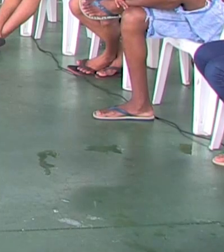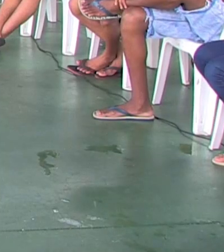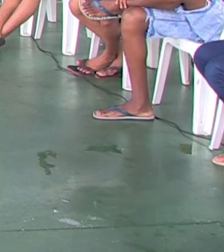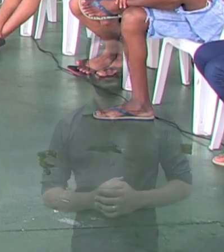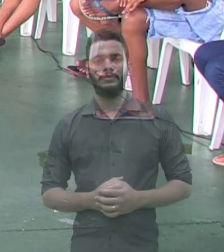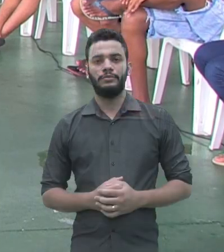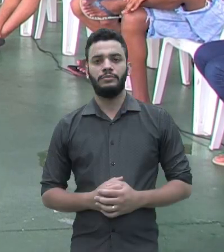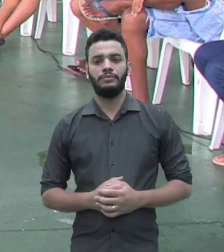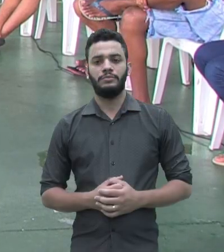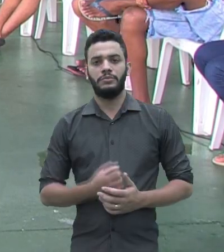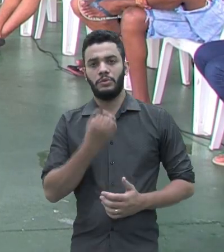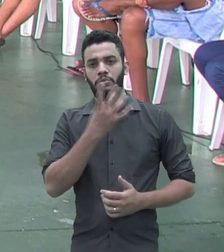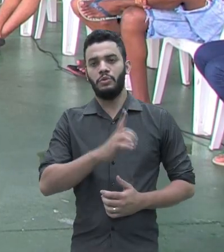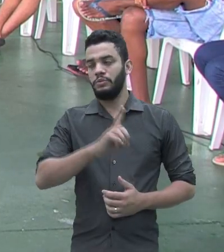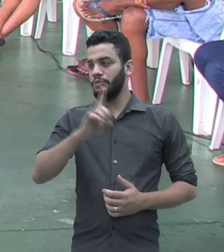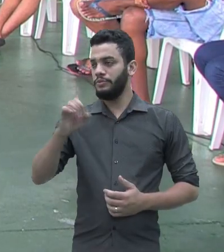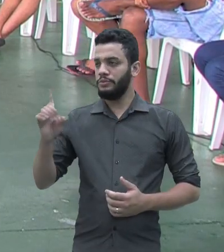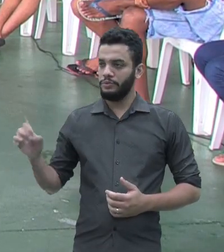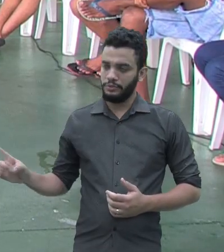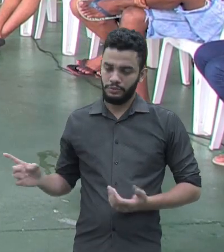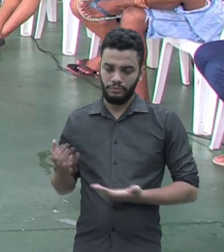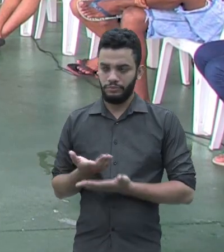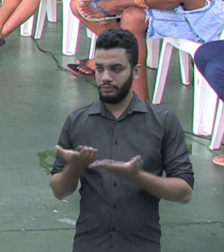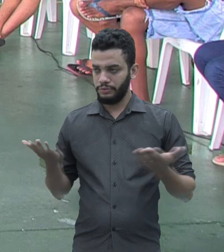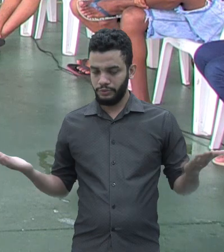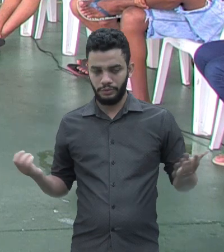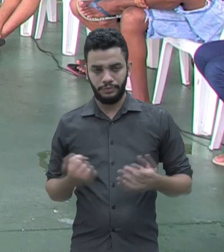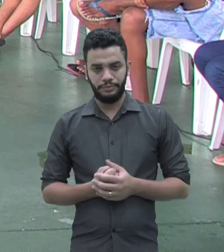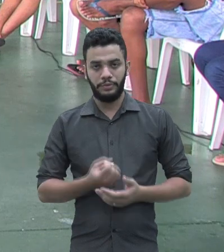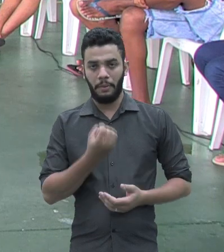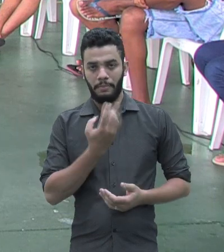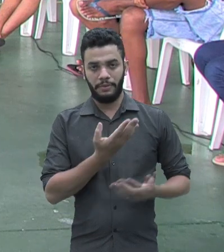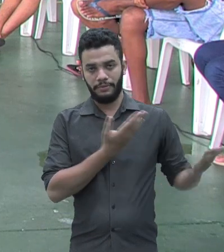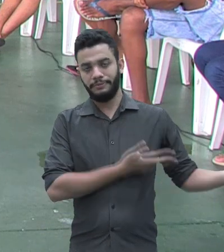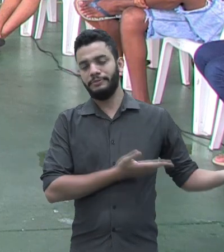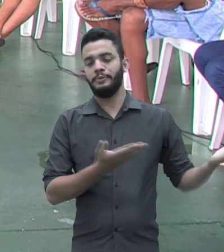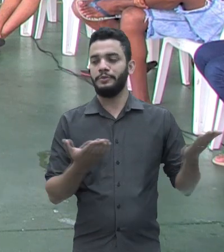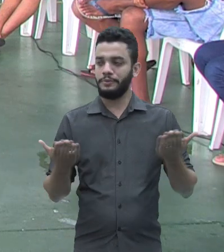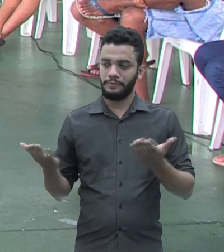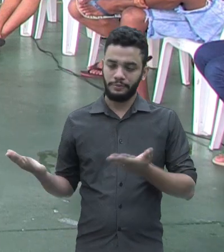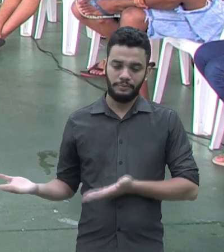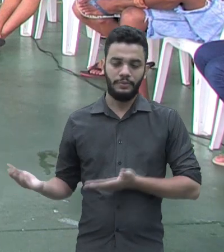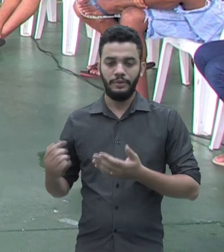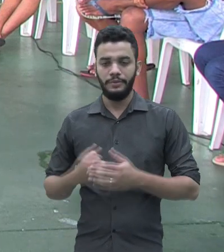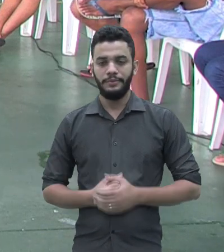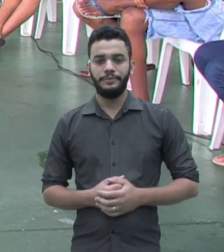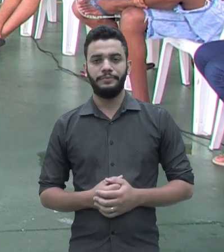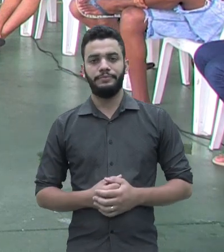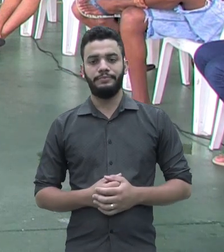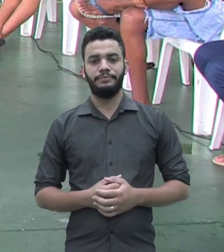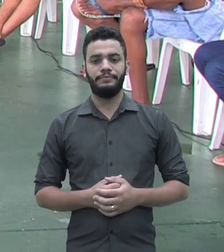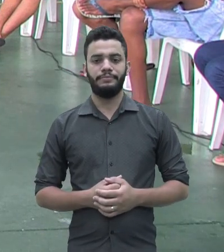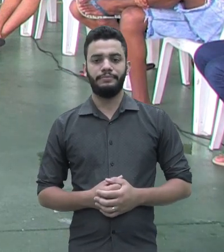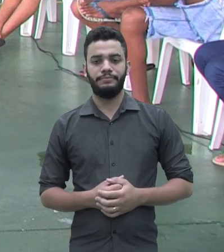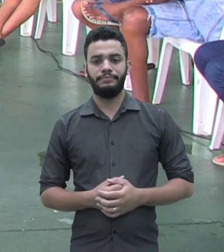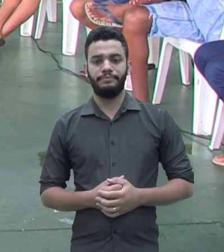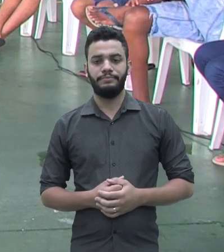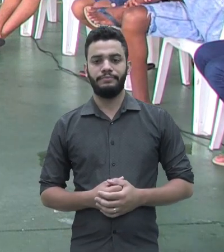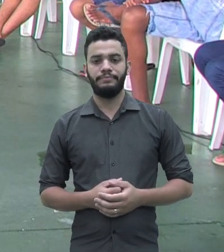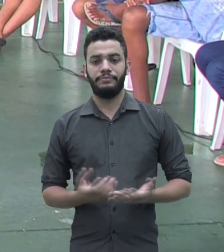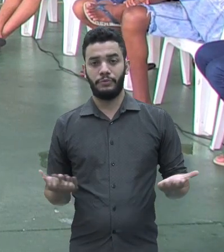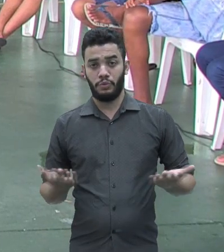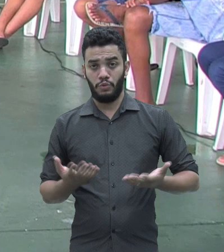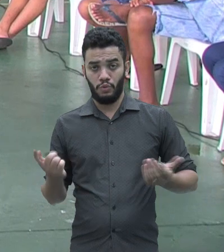Bom dia, good morning. Sejam todos e todas muito bem-vindos à nossa